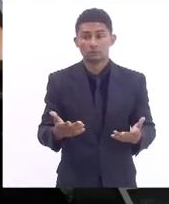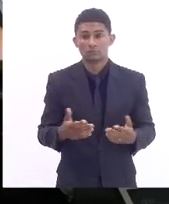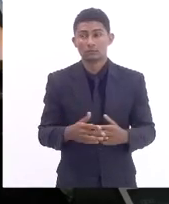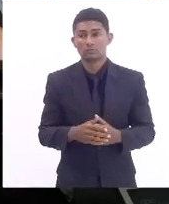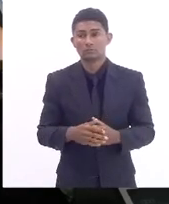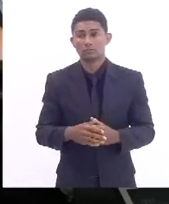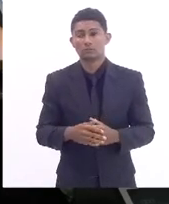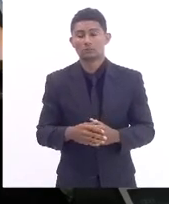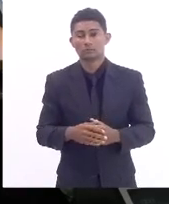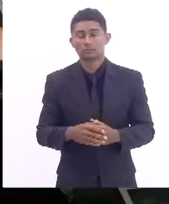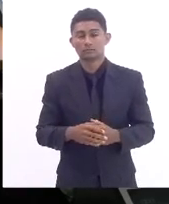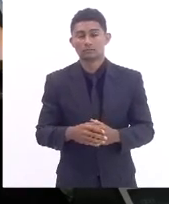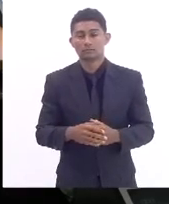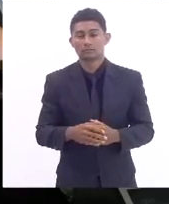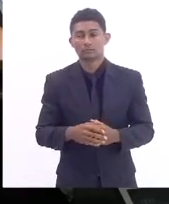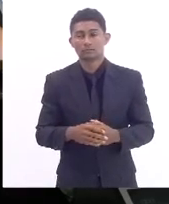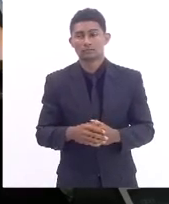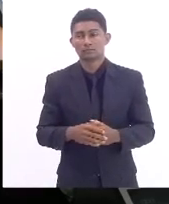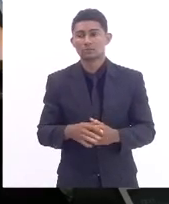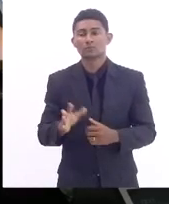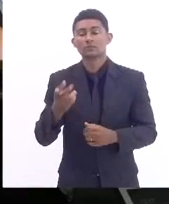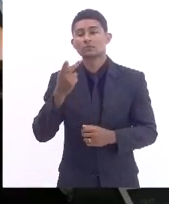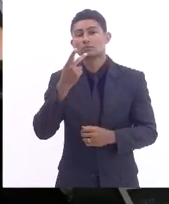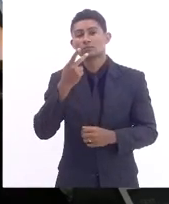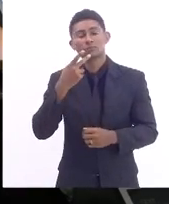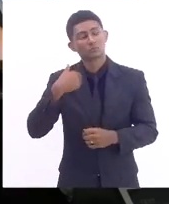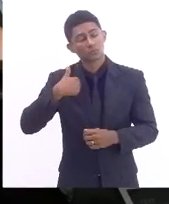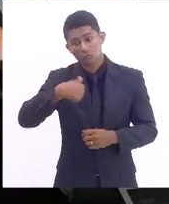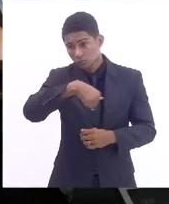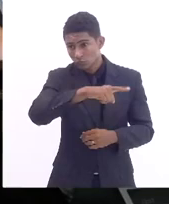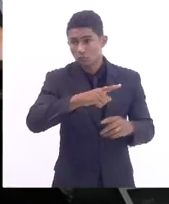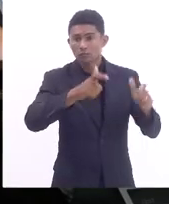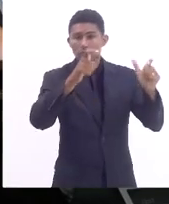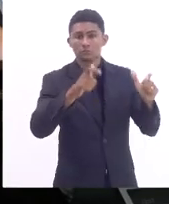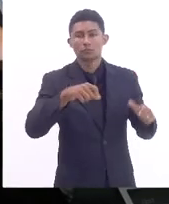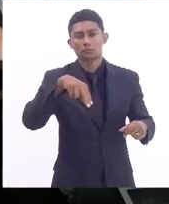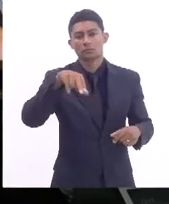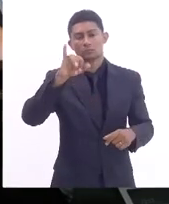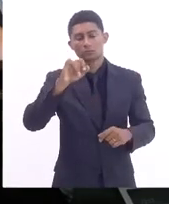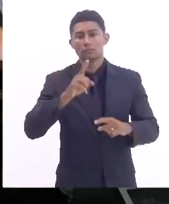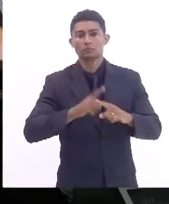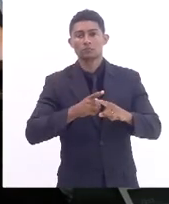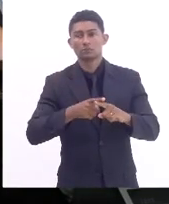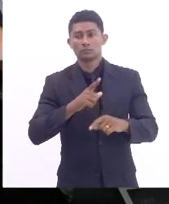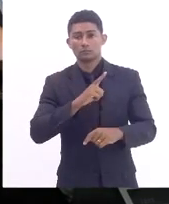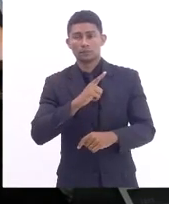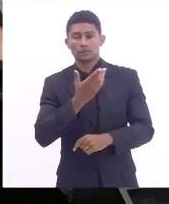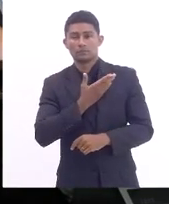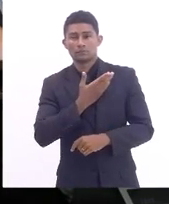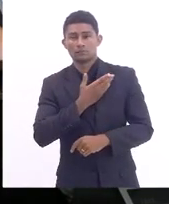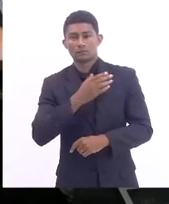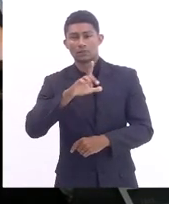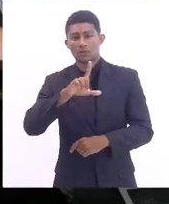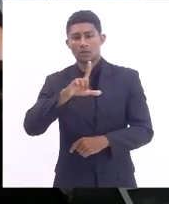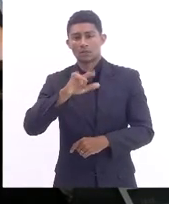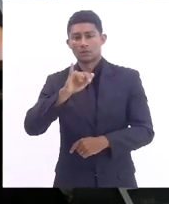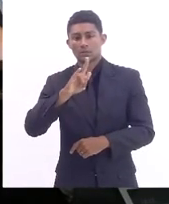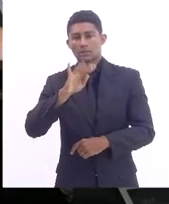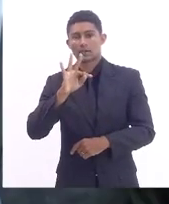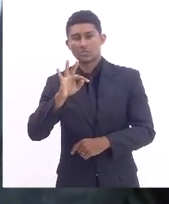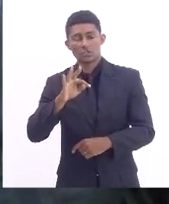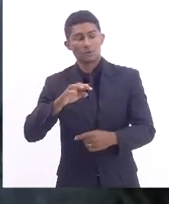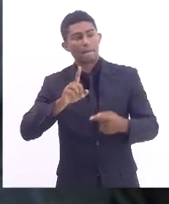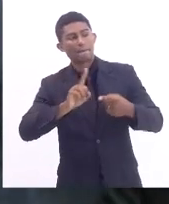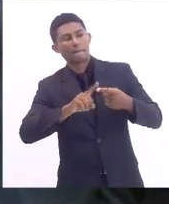Hamilton Valdo o que que ele falou eu vou a Nova Iguaçu porque tem um companheiro da Light ameaçado de demissão